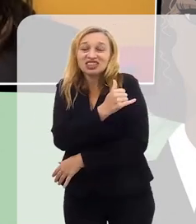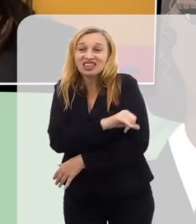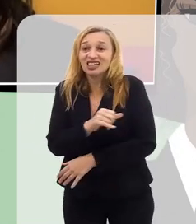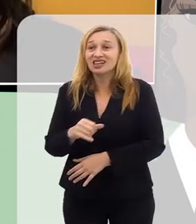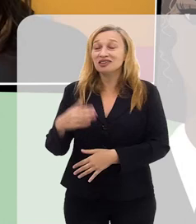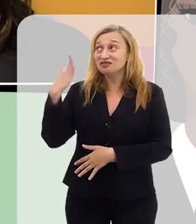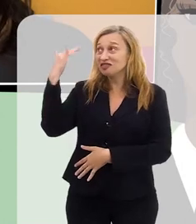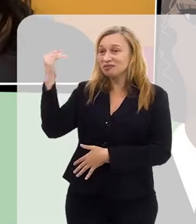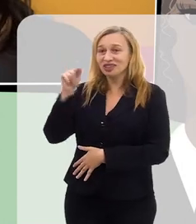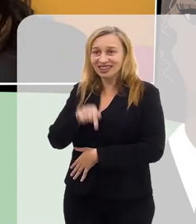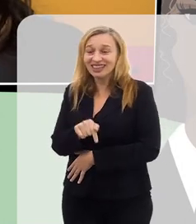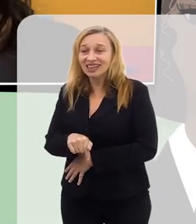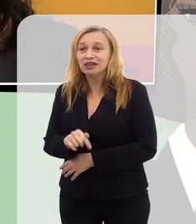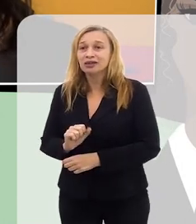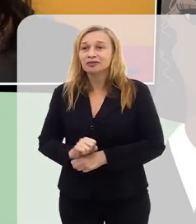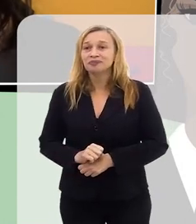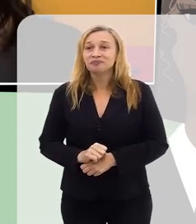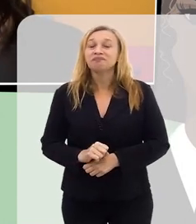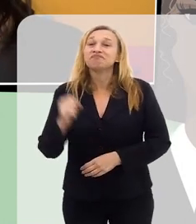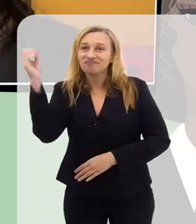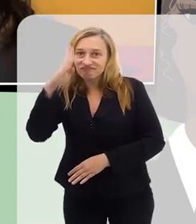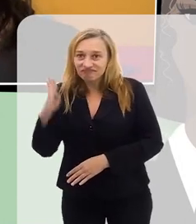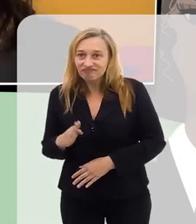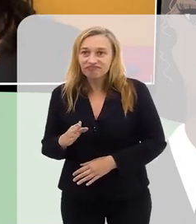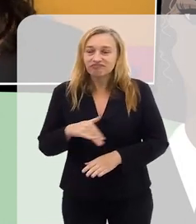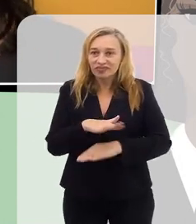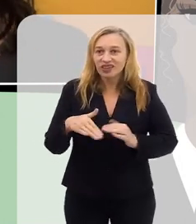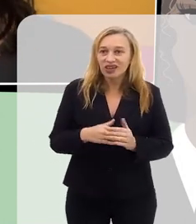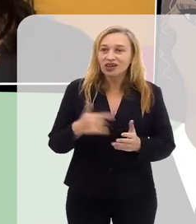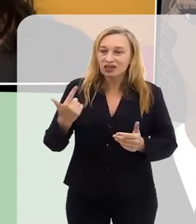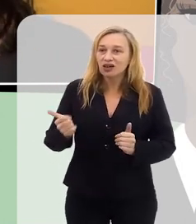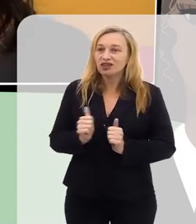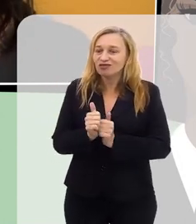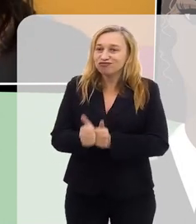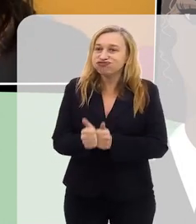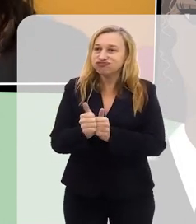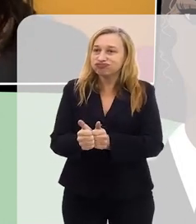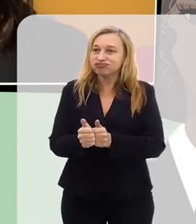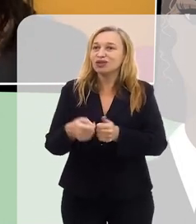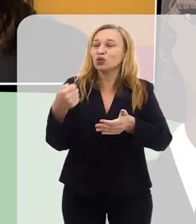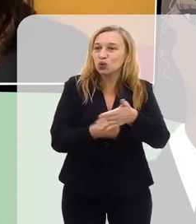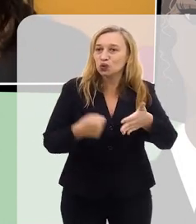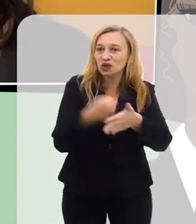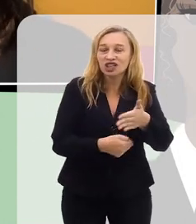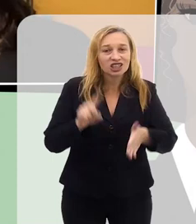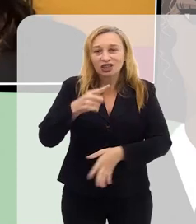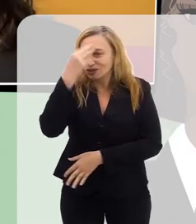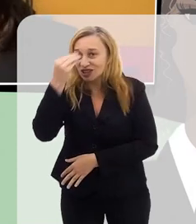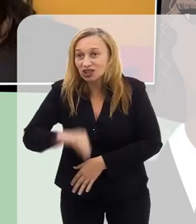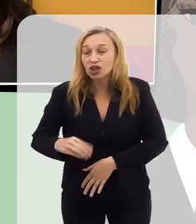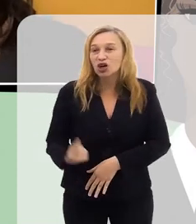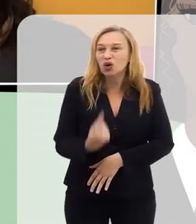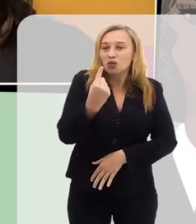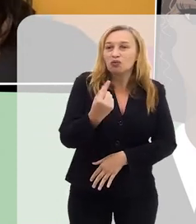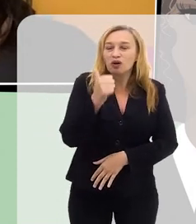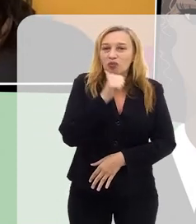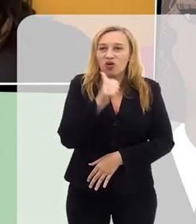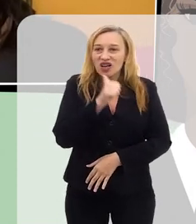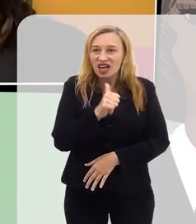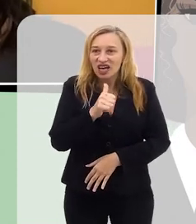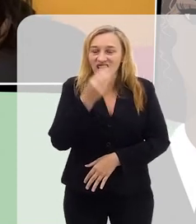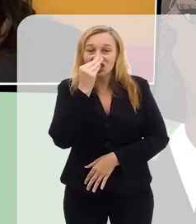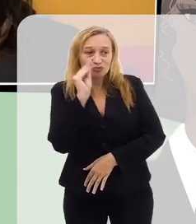de Janeiro, tem figuras importantíssimas aqui no Rio, no Brasil todo, e a gente vai seguir lutando, a gente não vai desistir. Enquanto uma mulher estiver